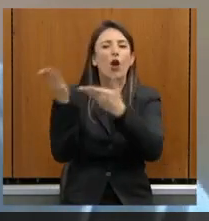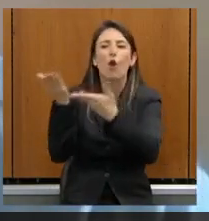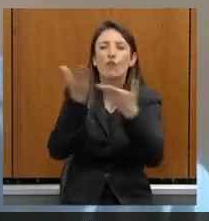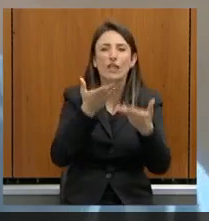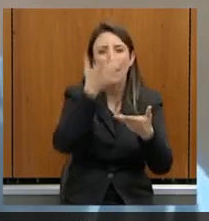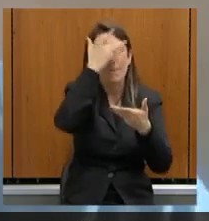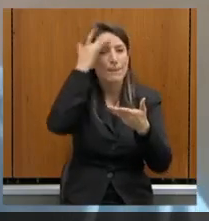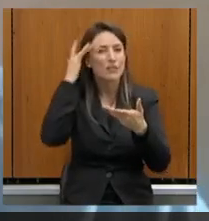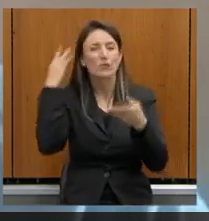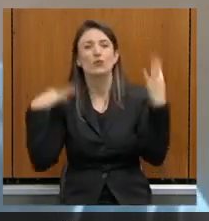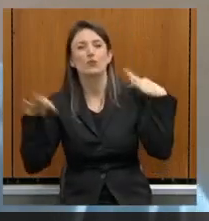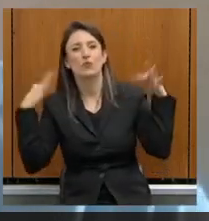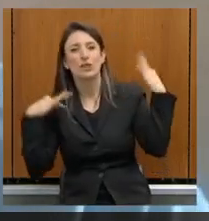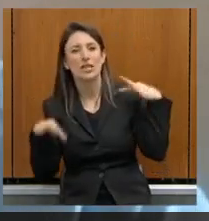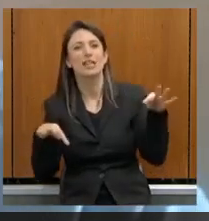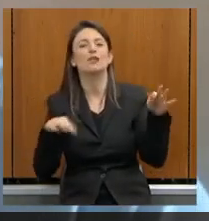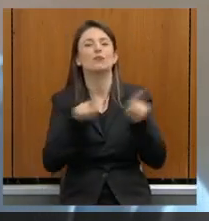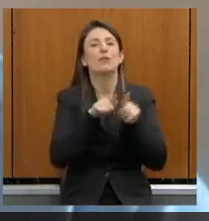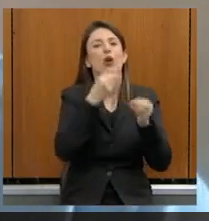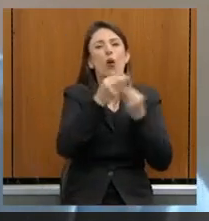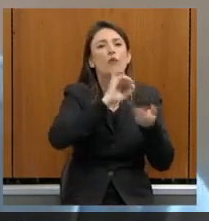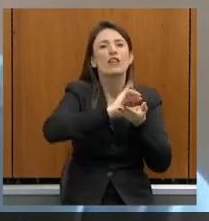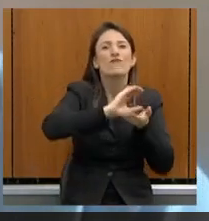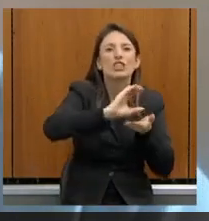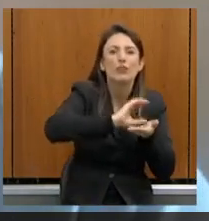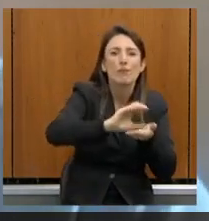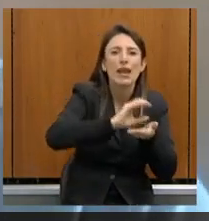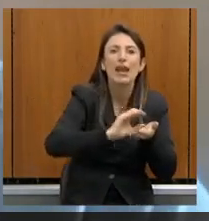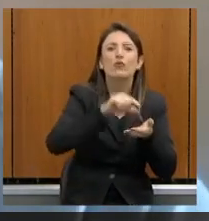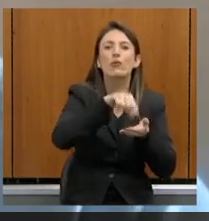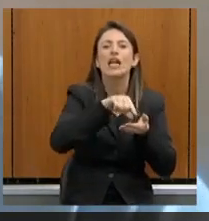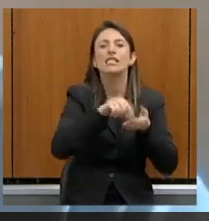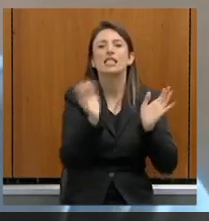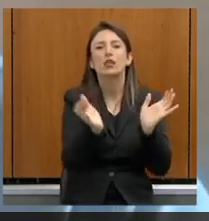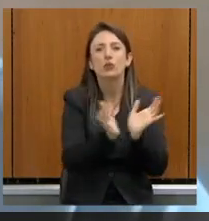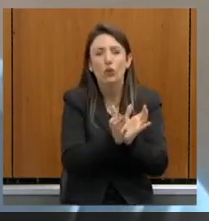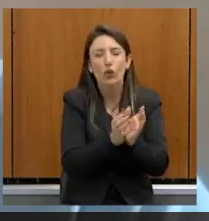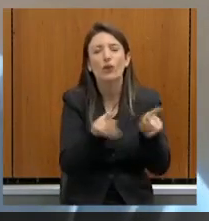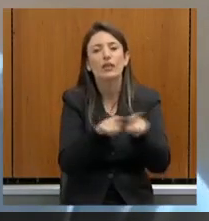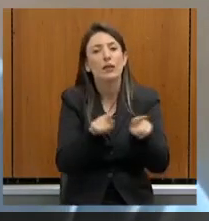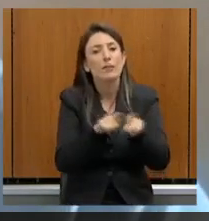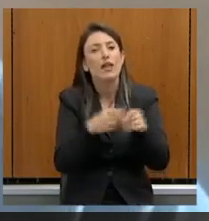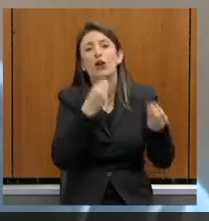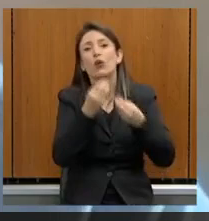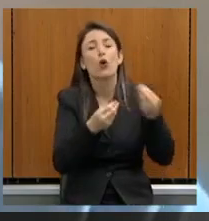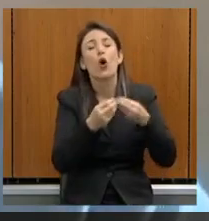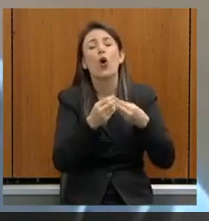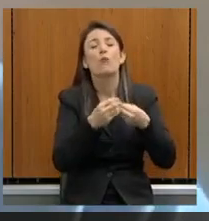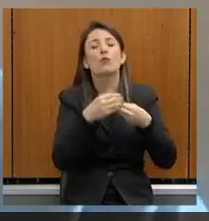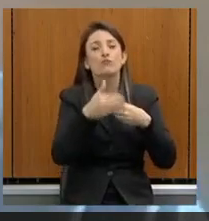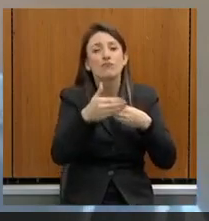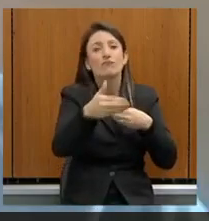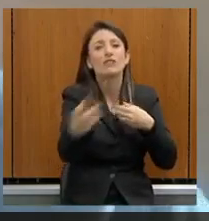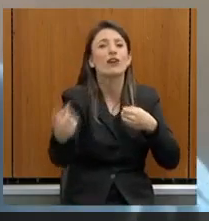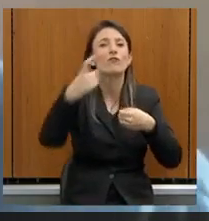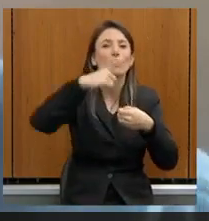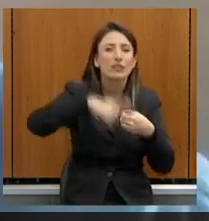no setor e também na retomada do turismo e da gastronomia em nosso estado.